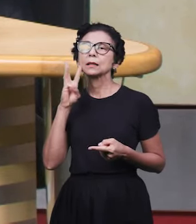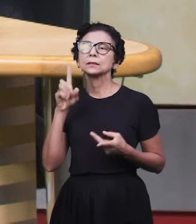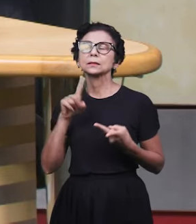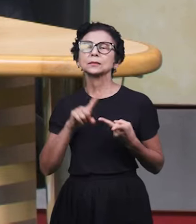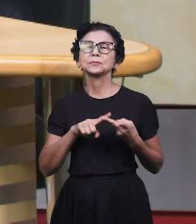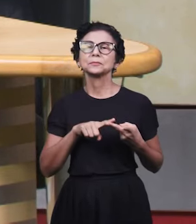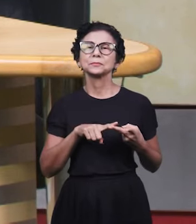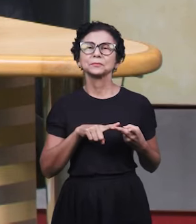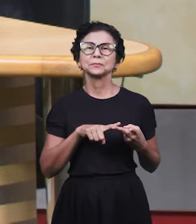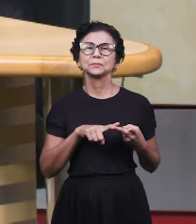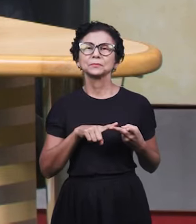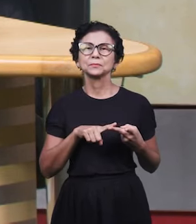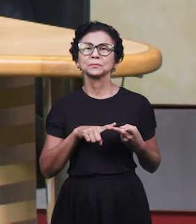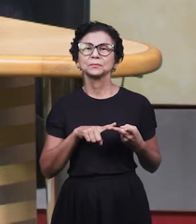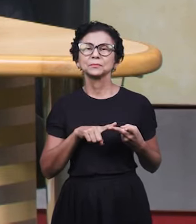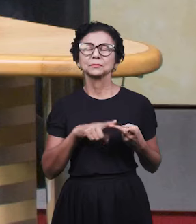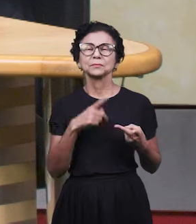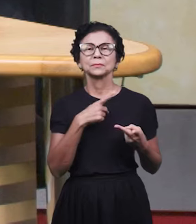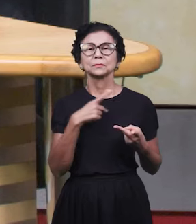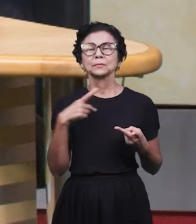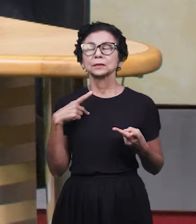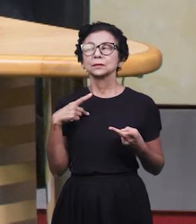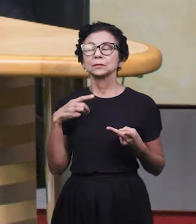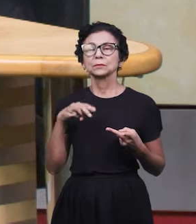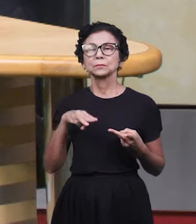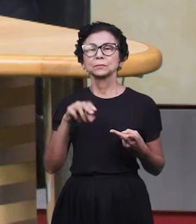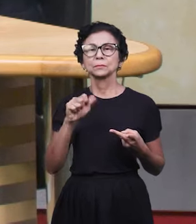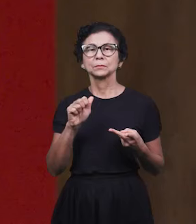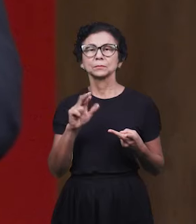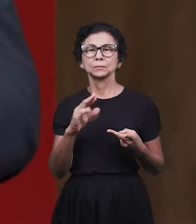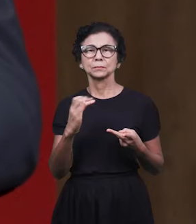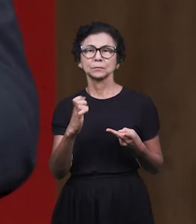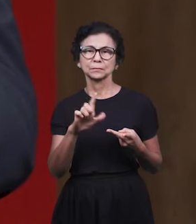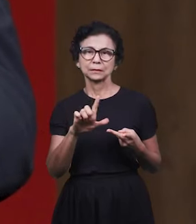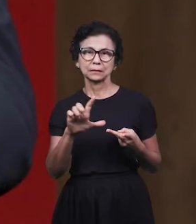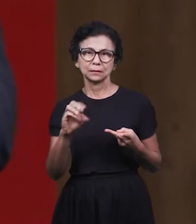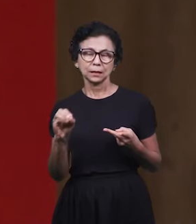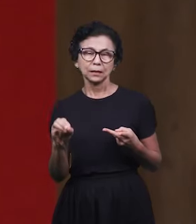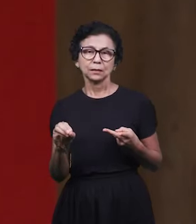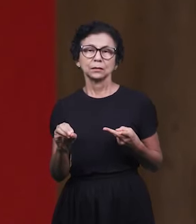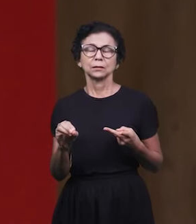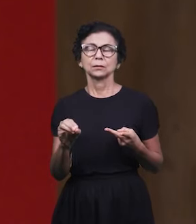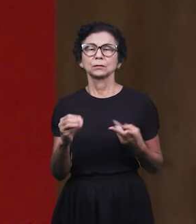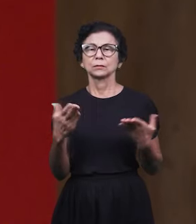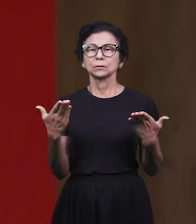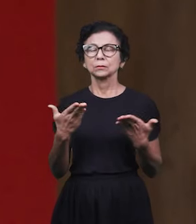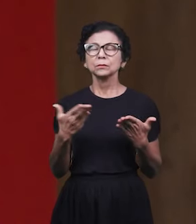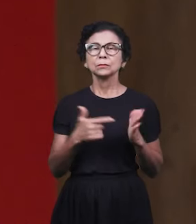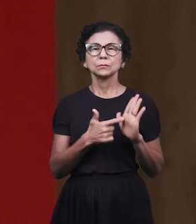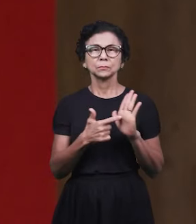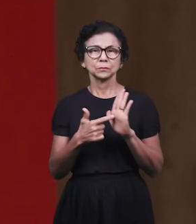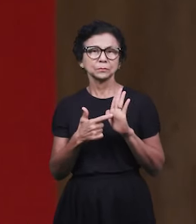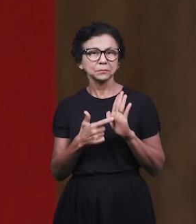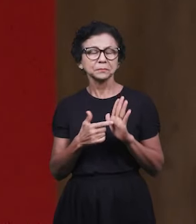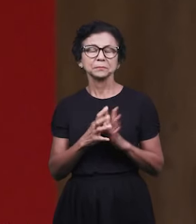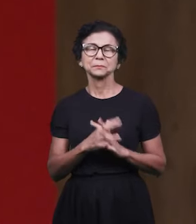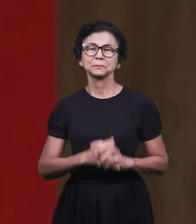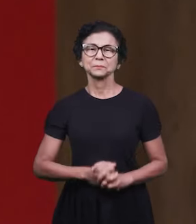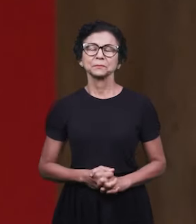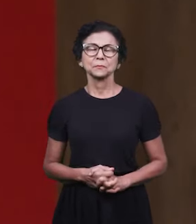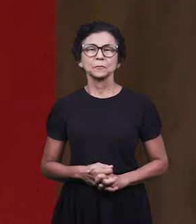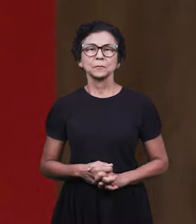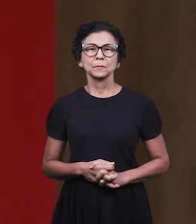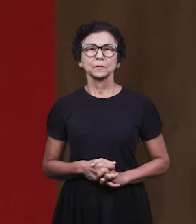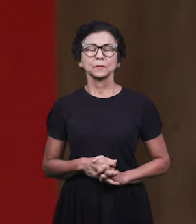pastor Marcelo. Nós vamos falar nesse programa agora, então,